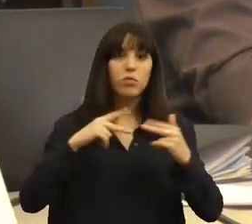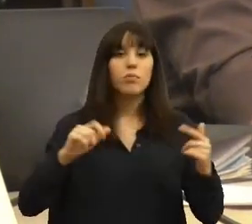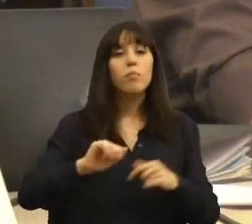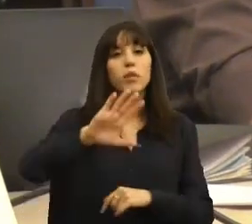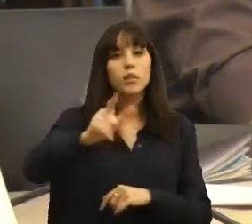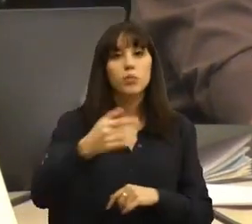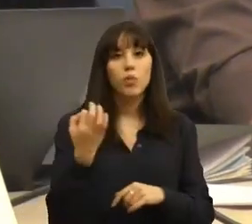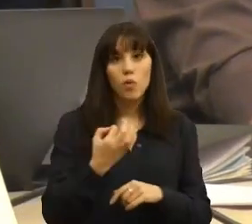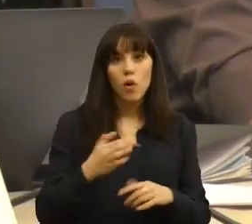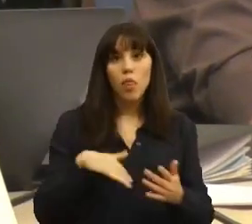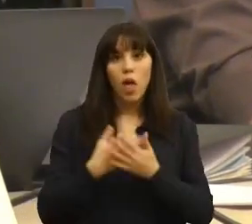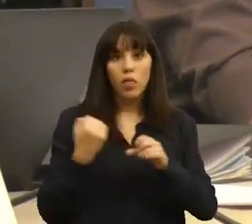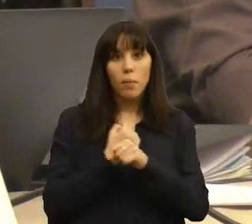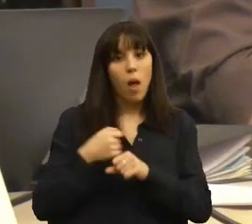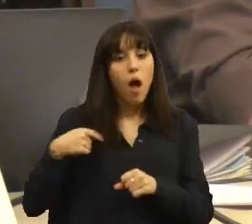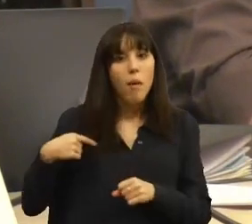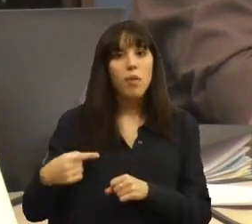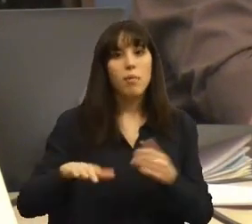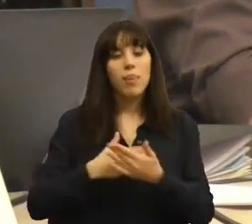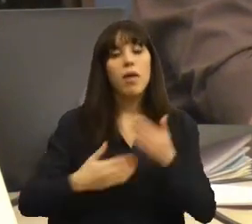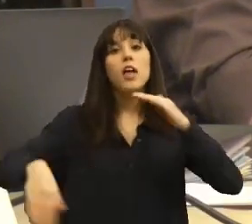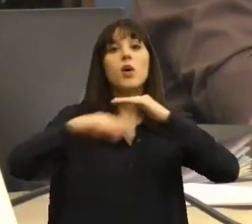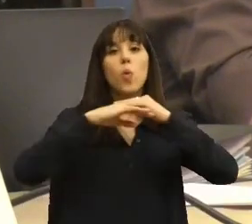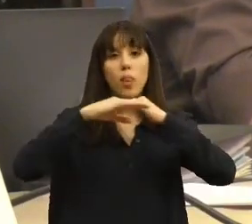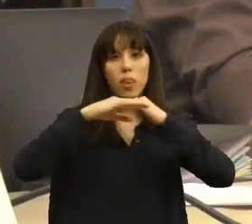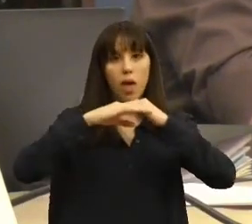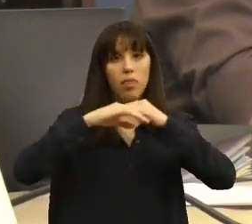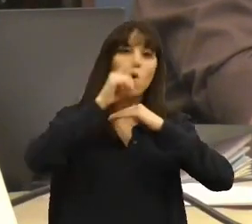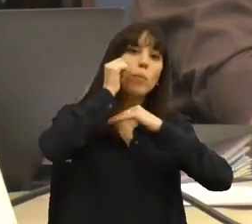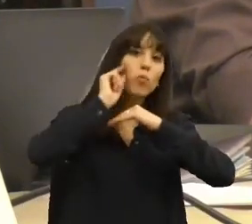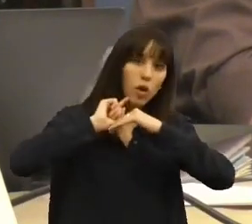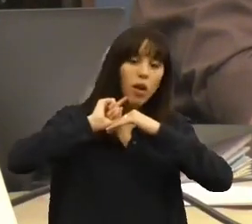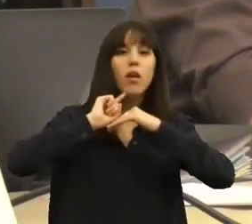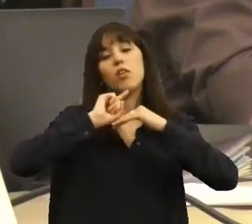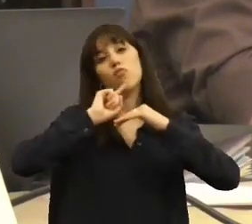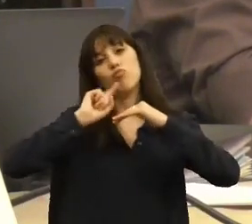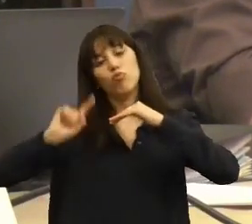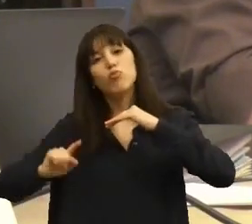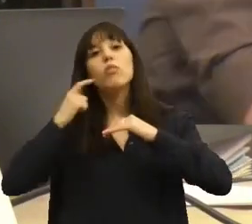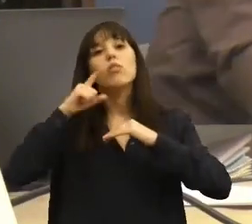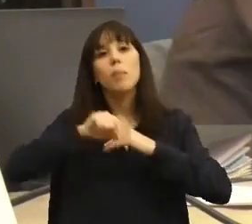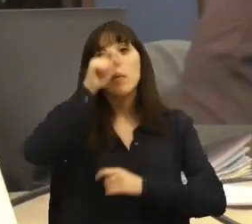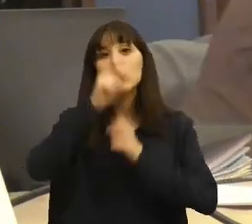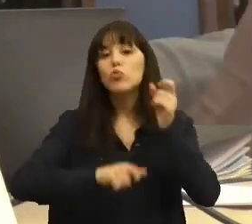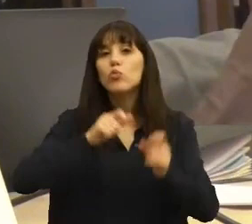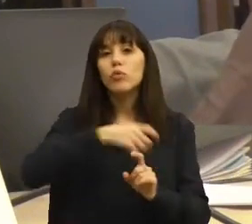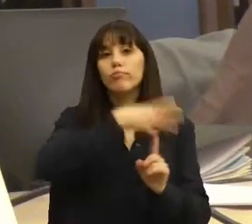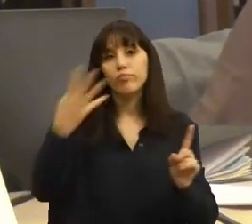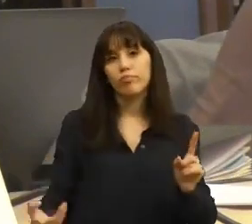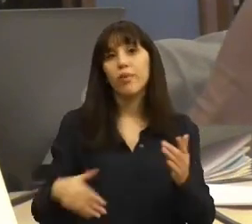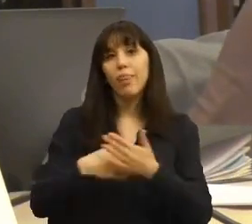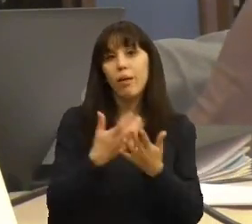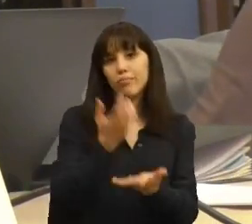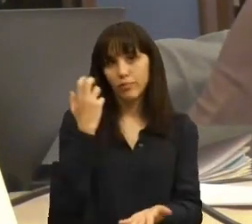trabalho que tem desenvolvido promoção da igualdade de género e de visibilidade das pessoas LGBTI+.